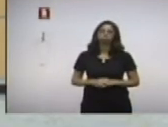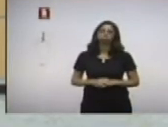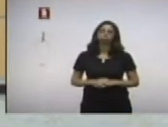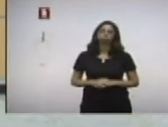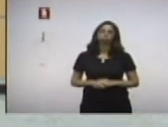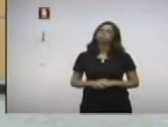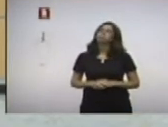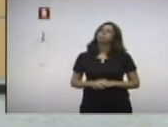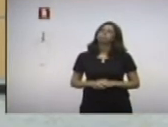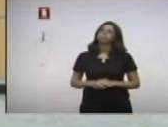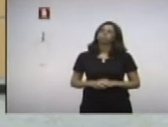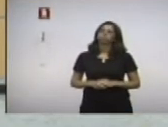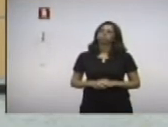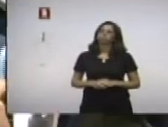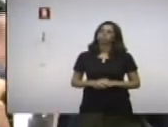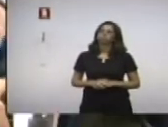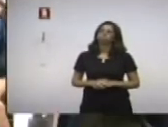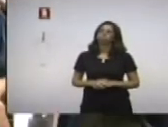o